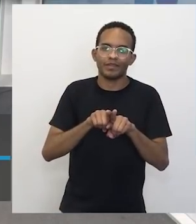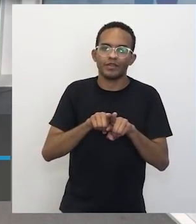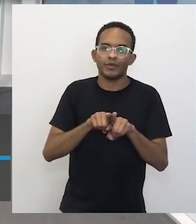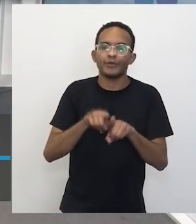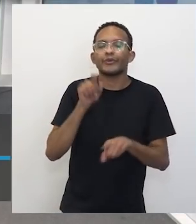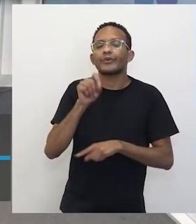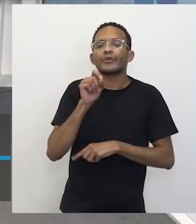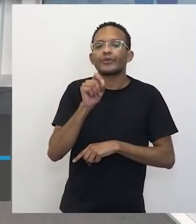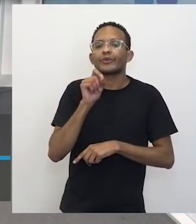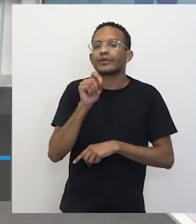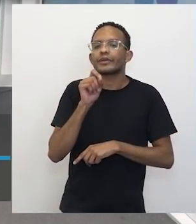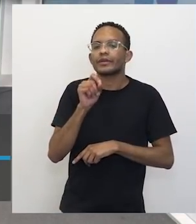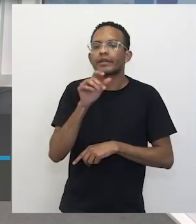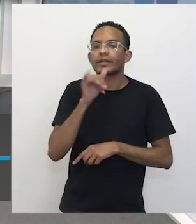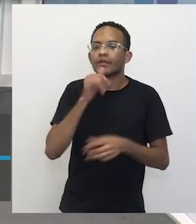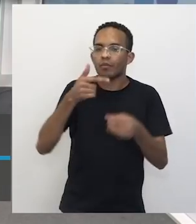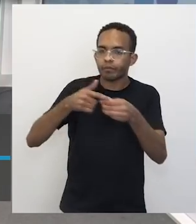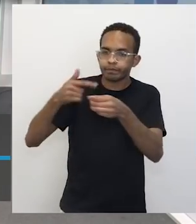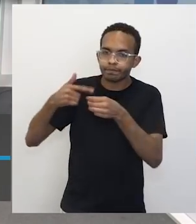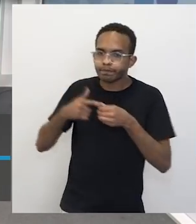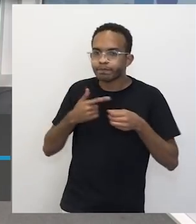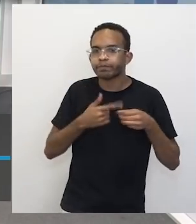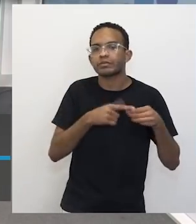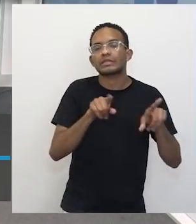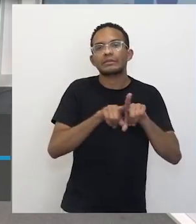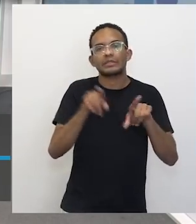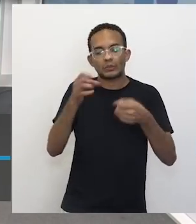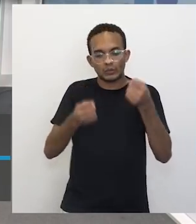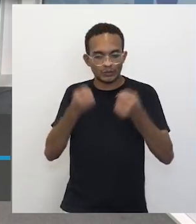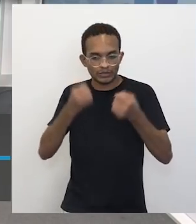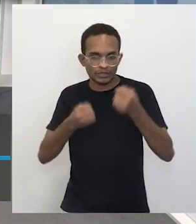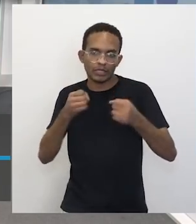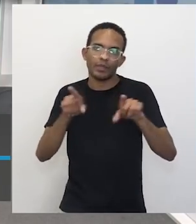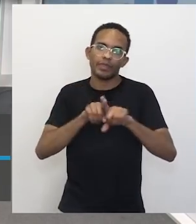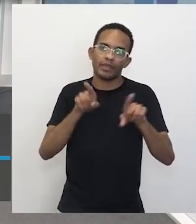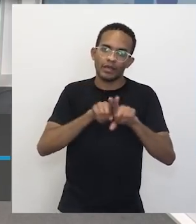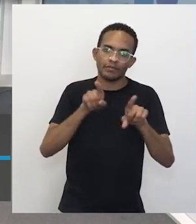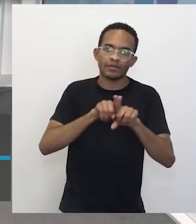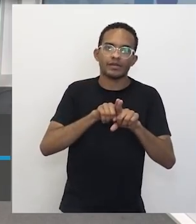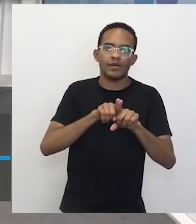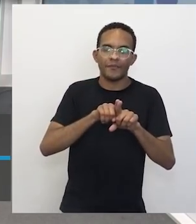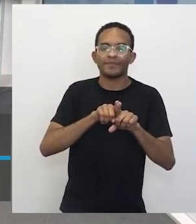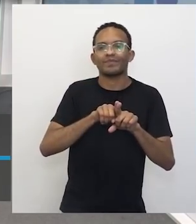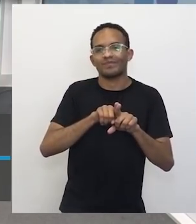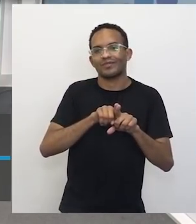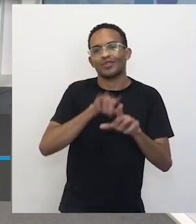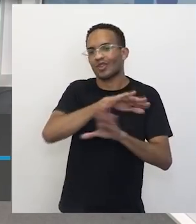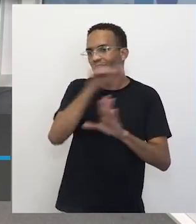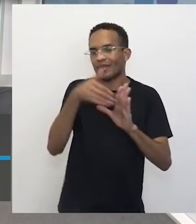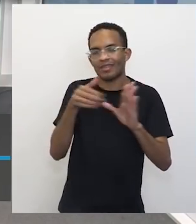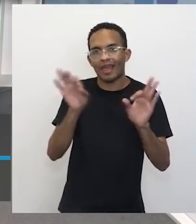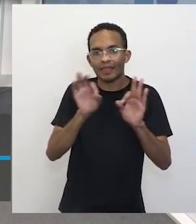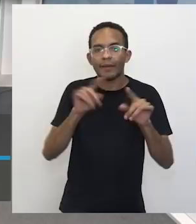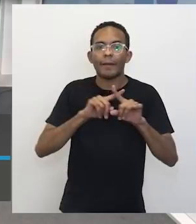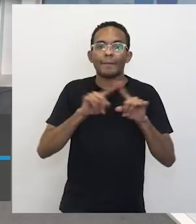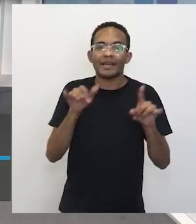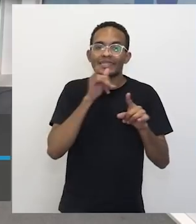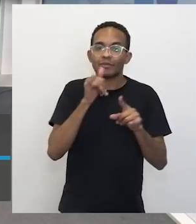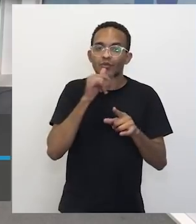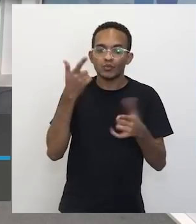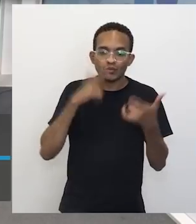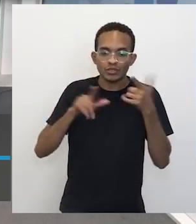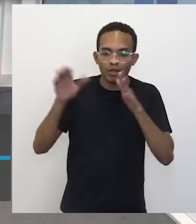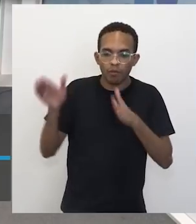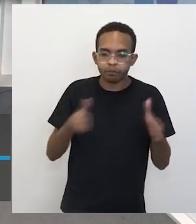saída do gasolina do carro também é poluente. Bom, mas na hora de produzir o carvão,